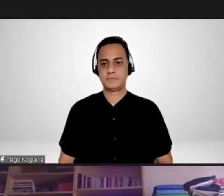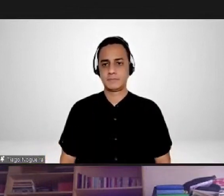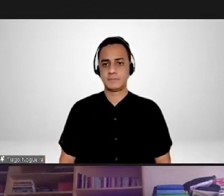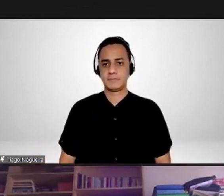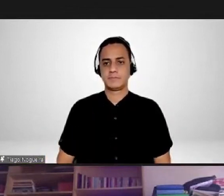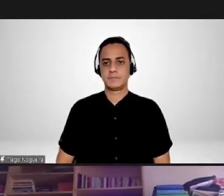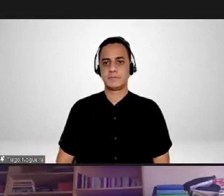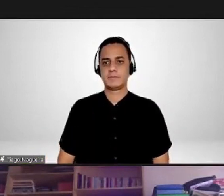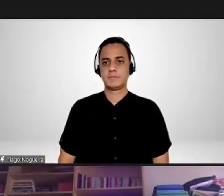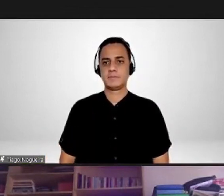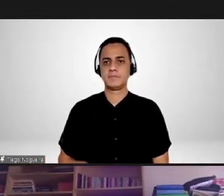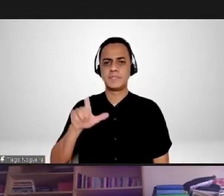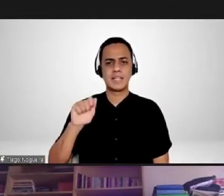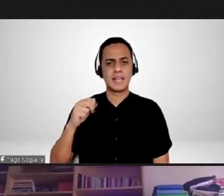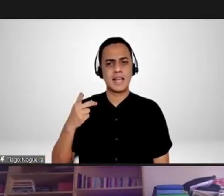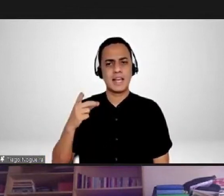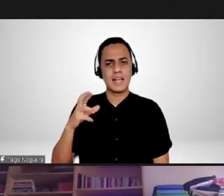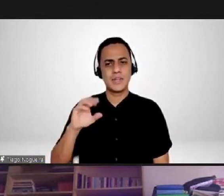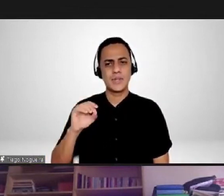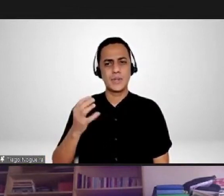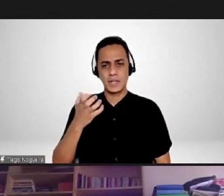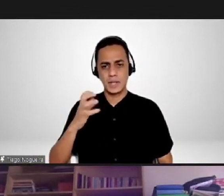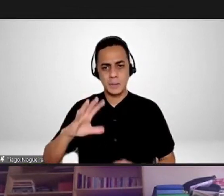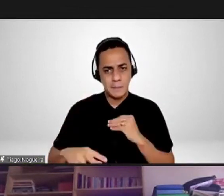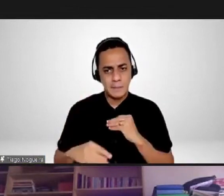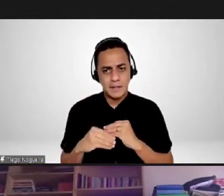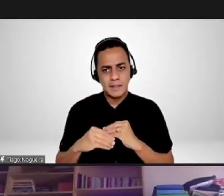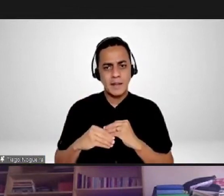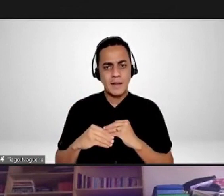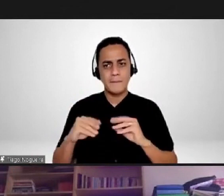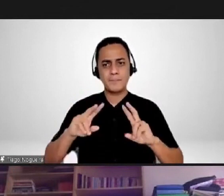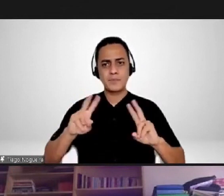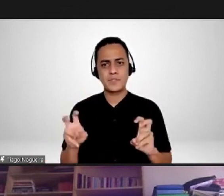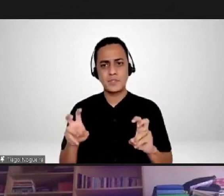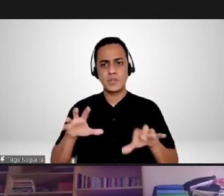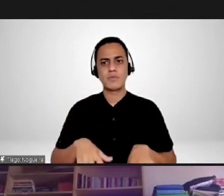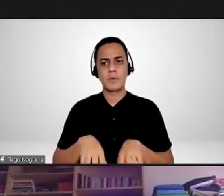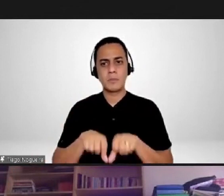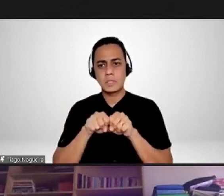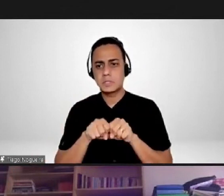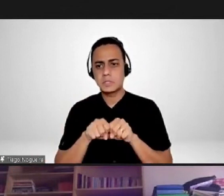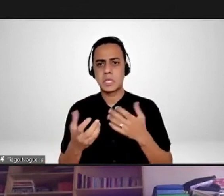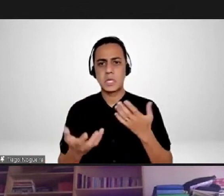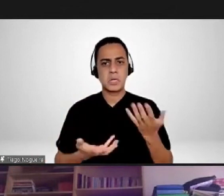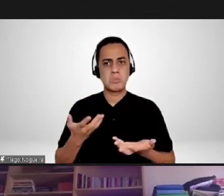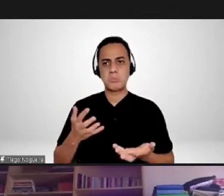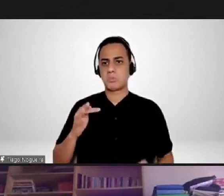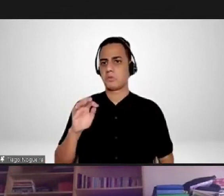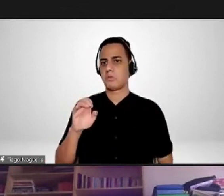O Leandro quer falar alguma coisa? Na questão da formação, Fernando. Em